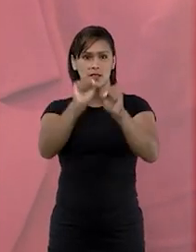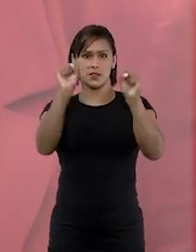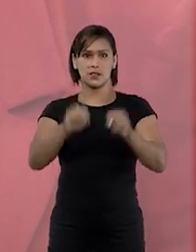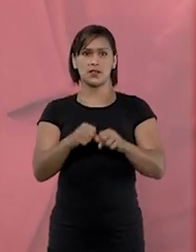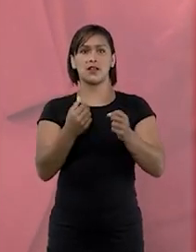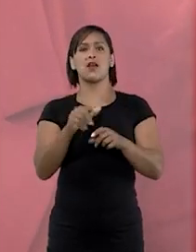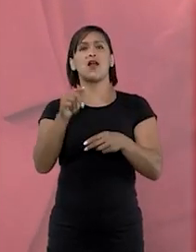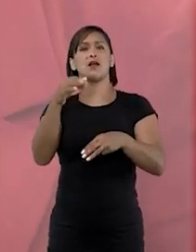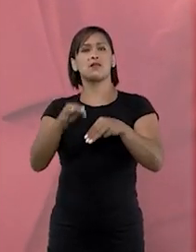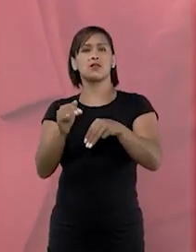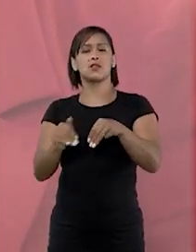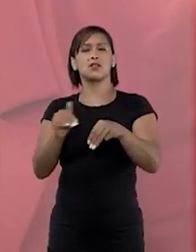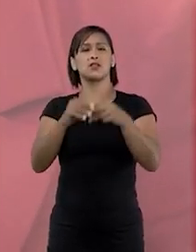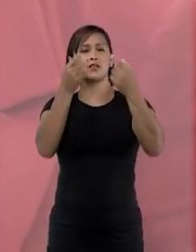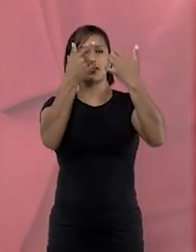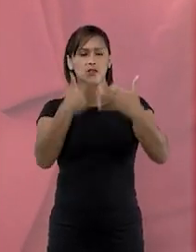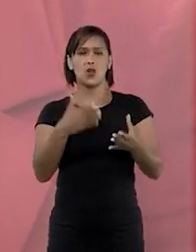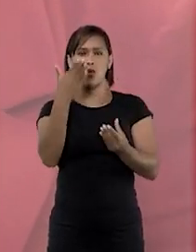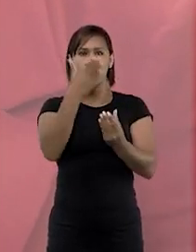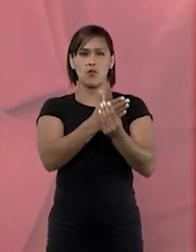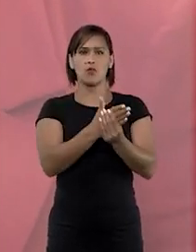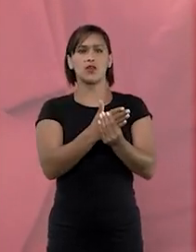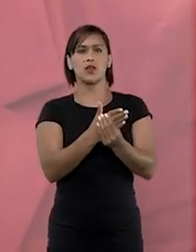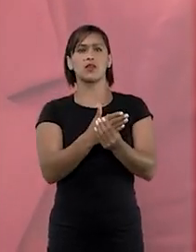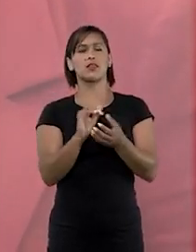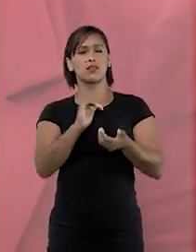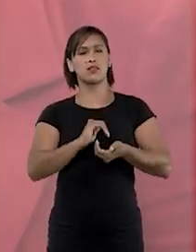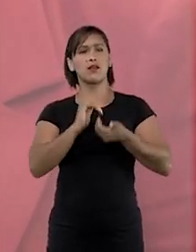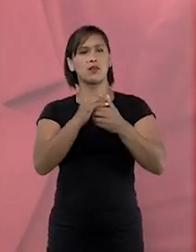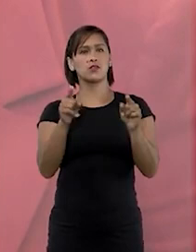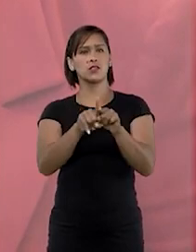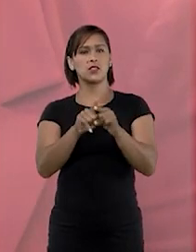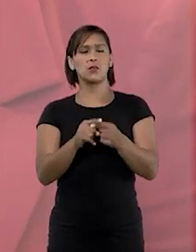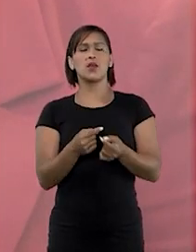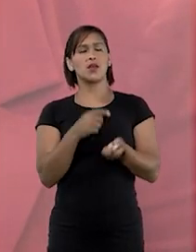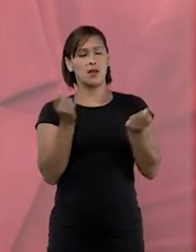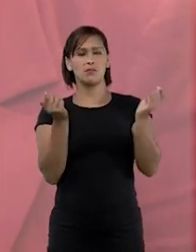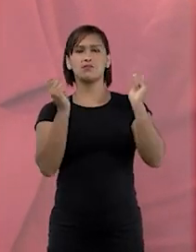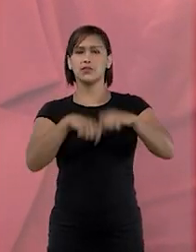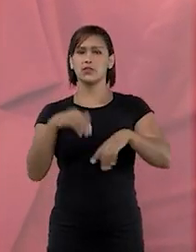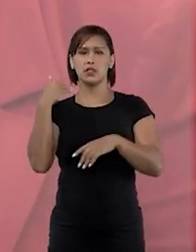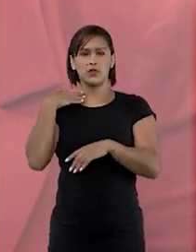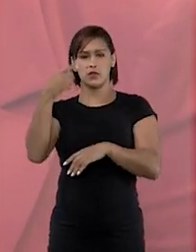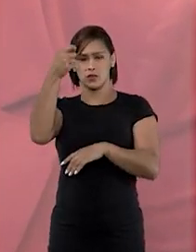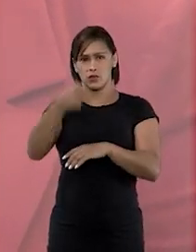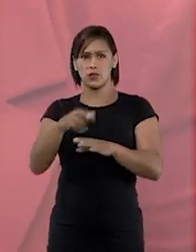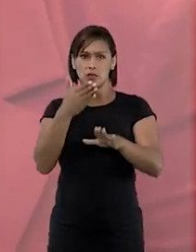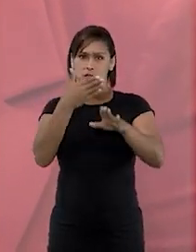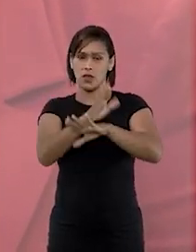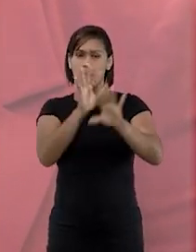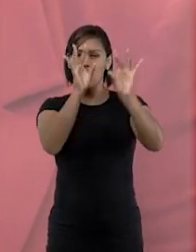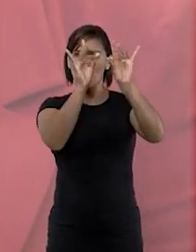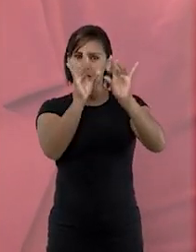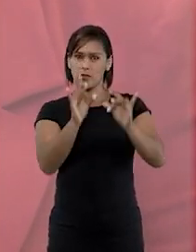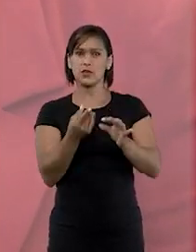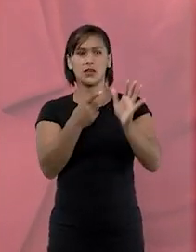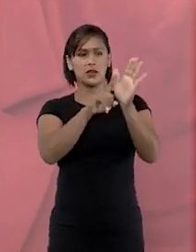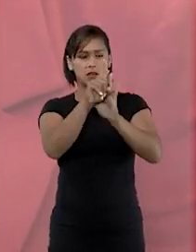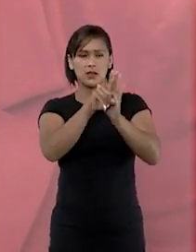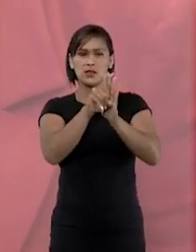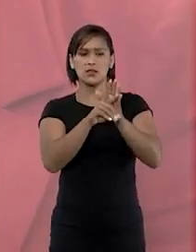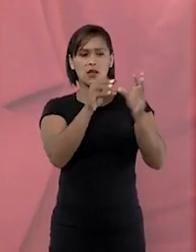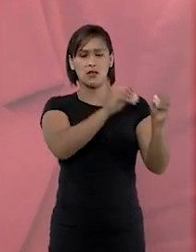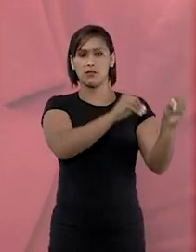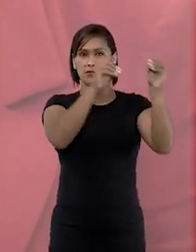a Ministra Laurita Vaz mencionou precedentes da corte segundo os quais cabe ao juízo da execução analisar a